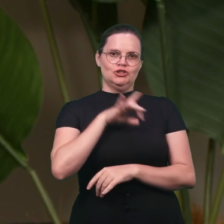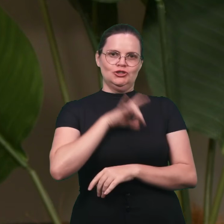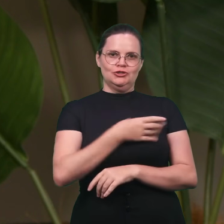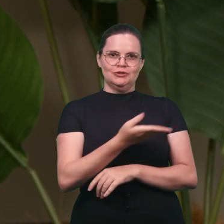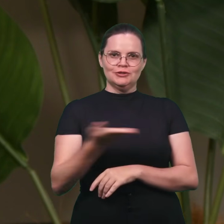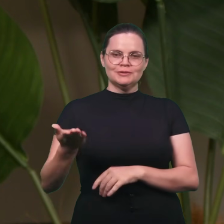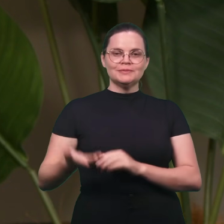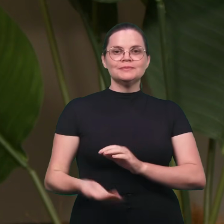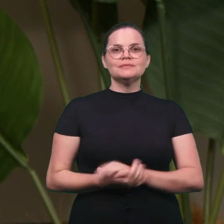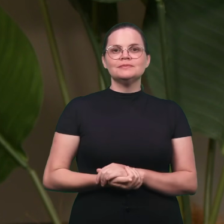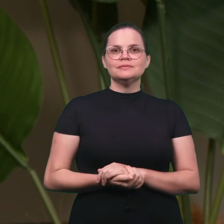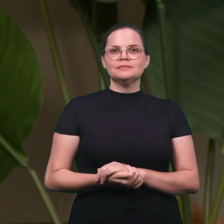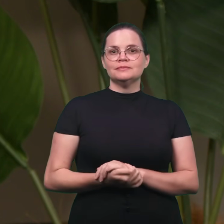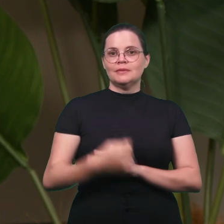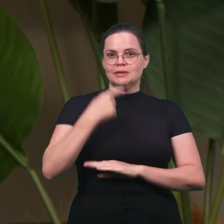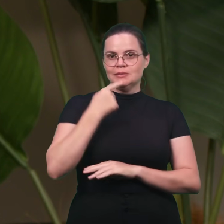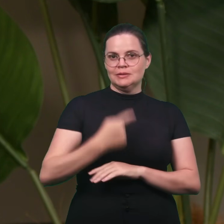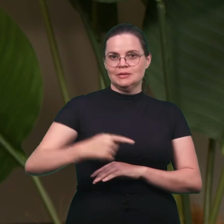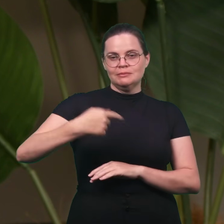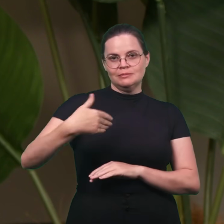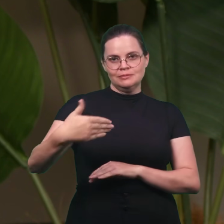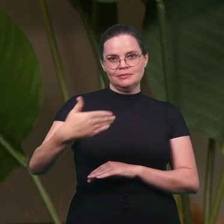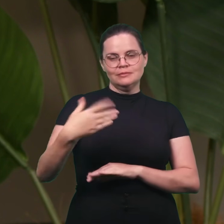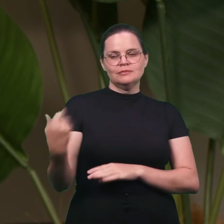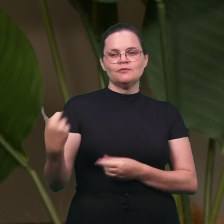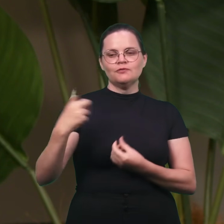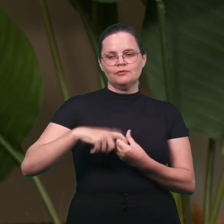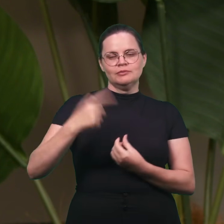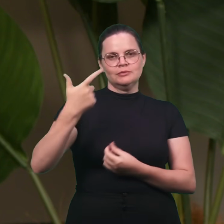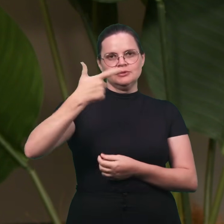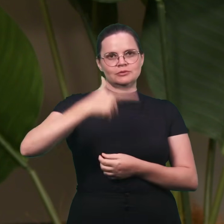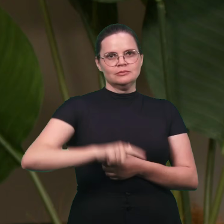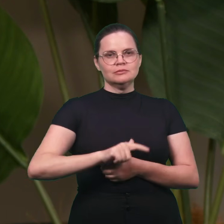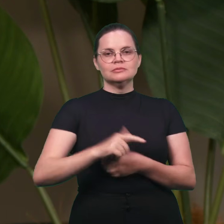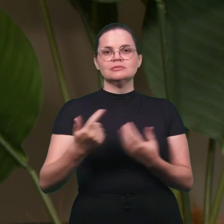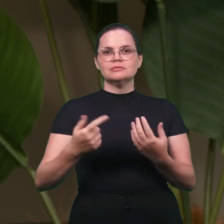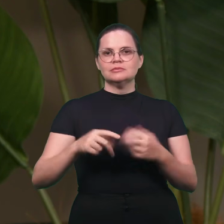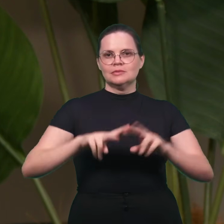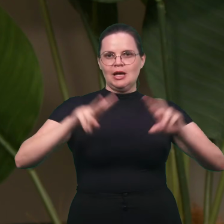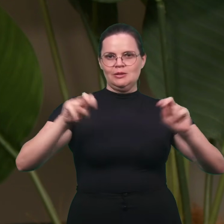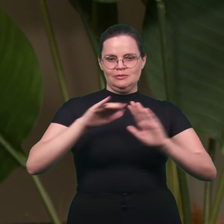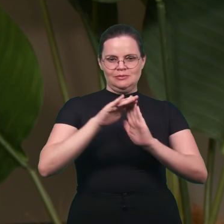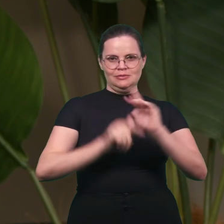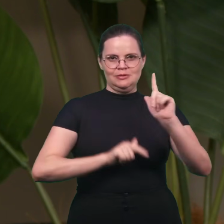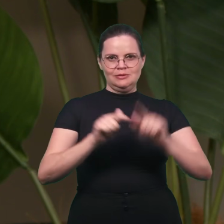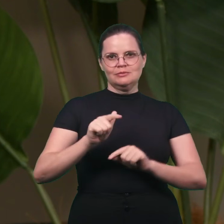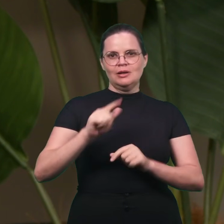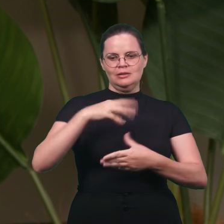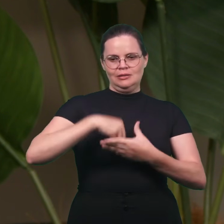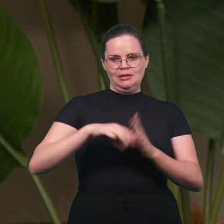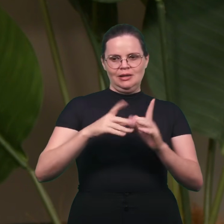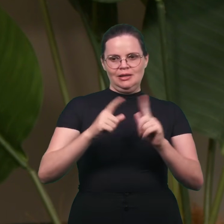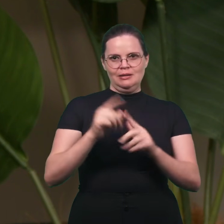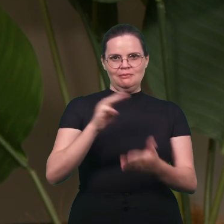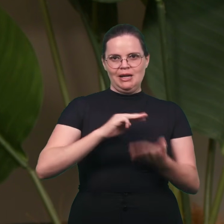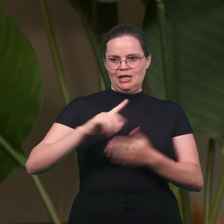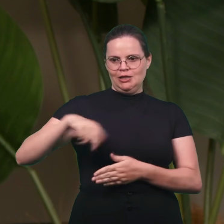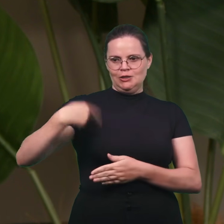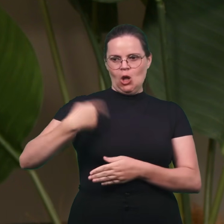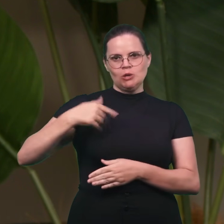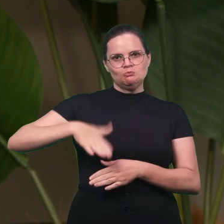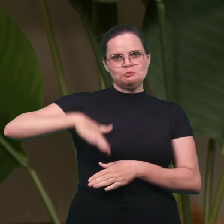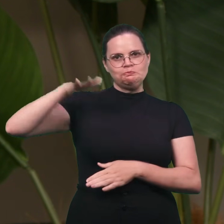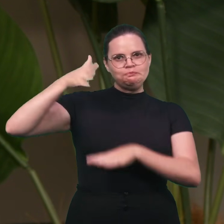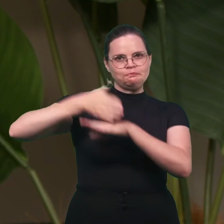hoje. Na semana que vem voltaremos, onde o Crescendo na Igreja Cristã